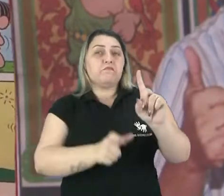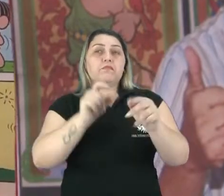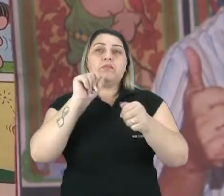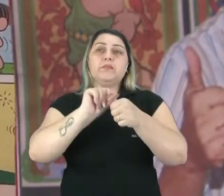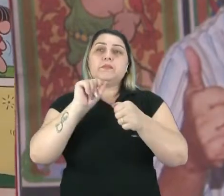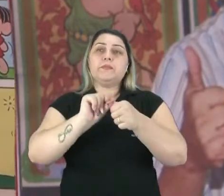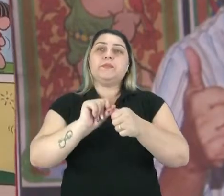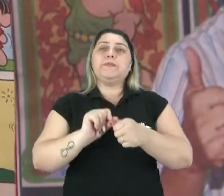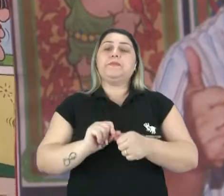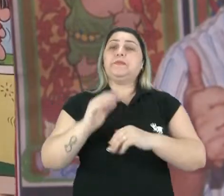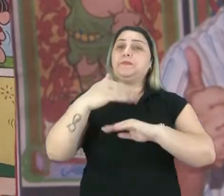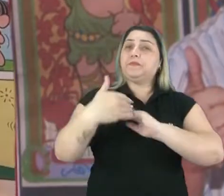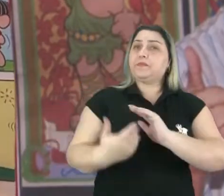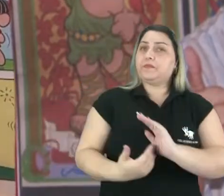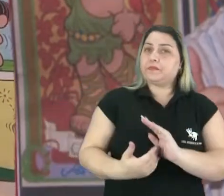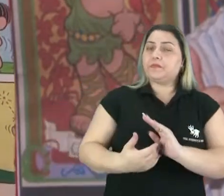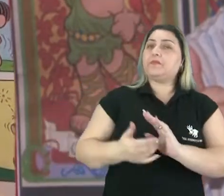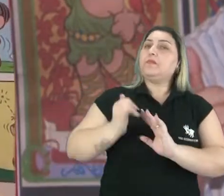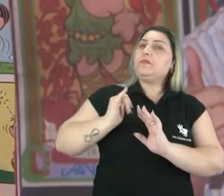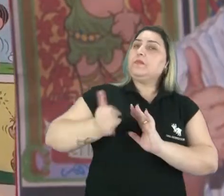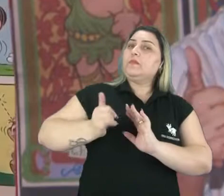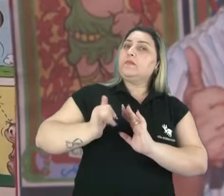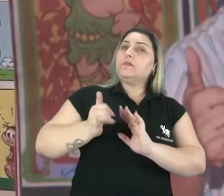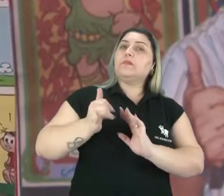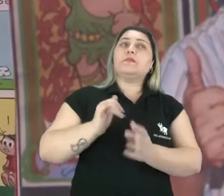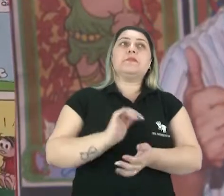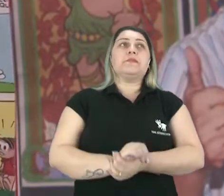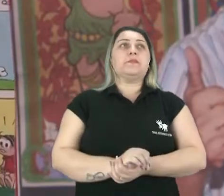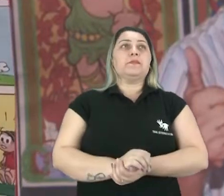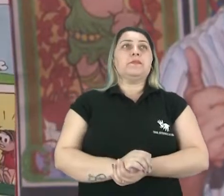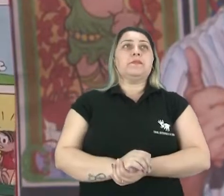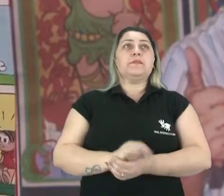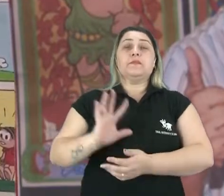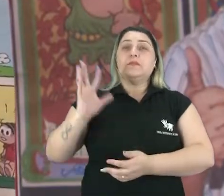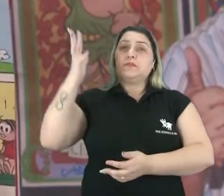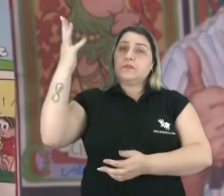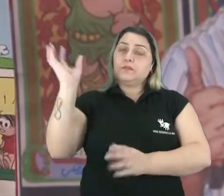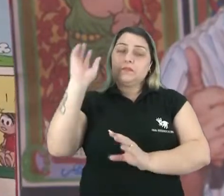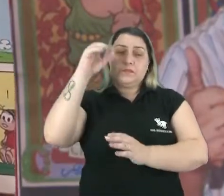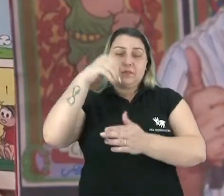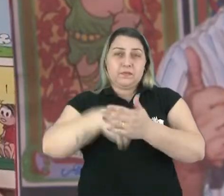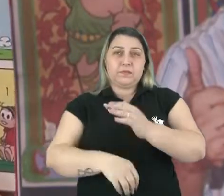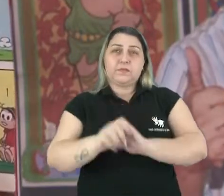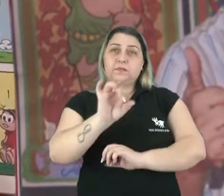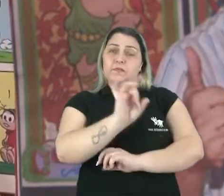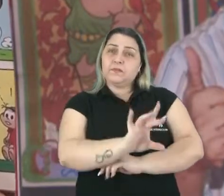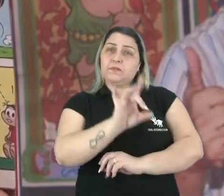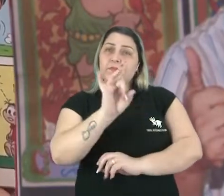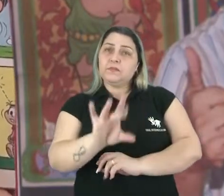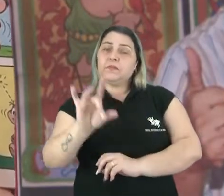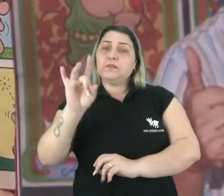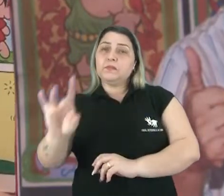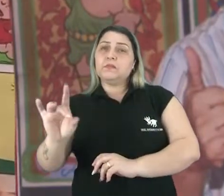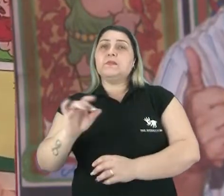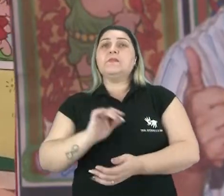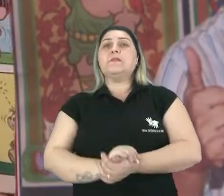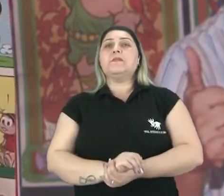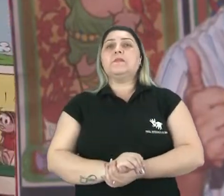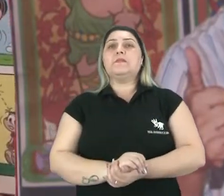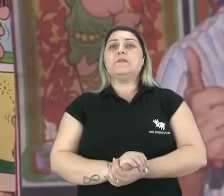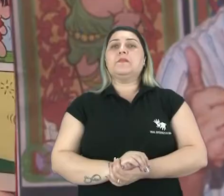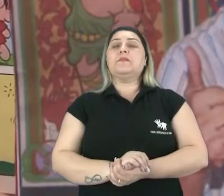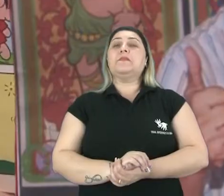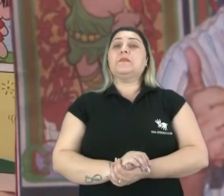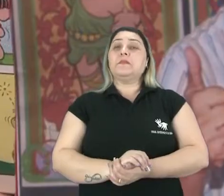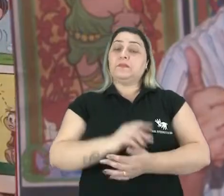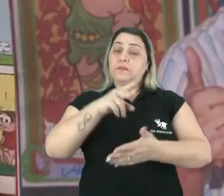estão fazendo. Toda a contação de história vem acontecendo dentro de cada um desses quadrinhos.